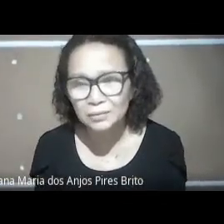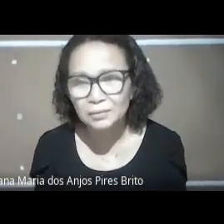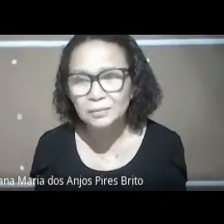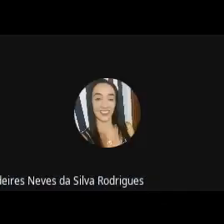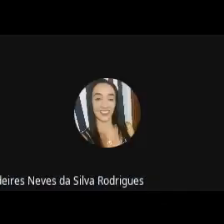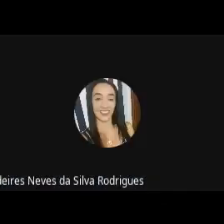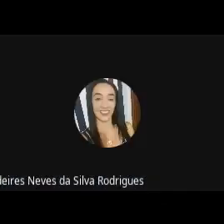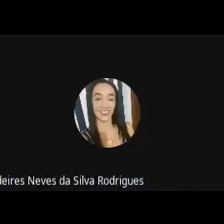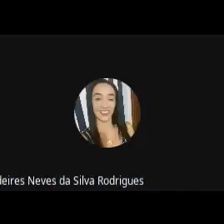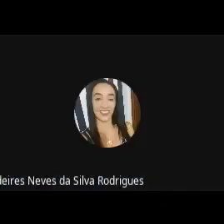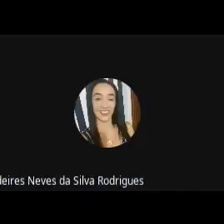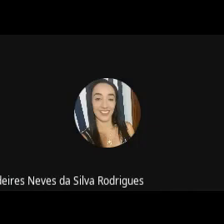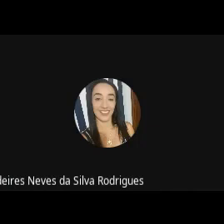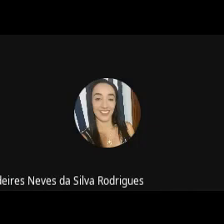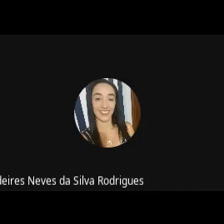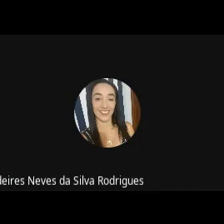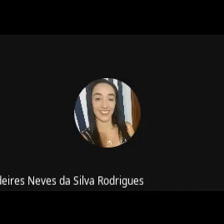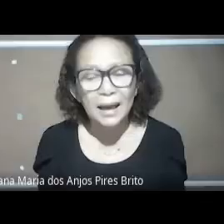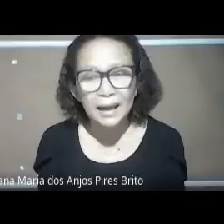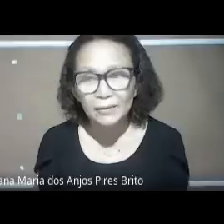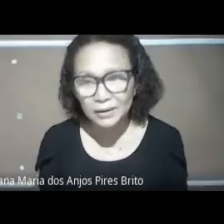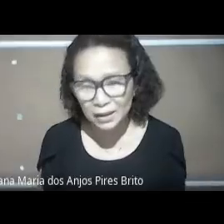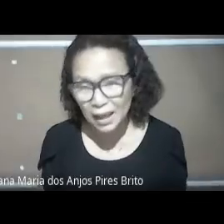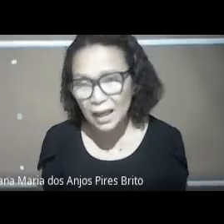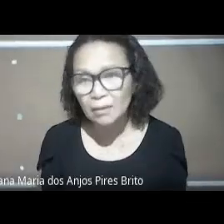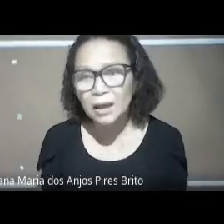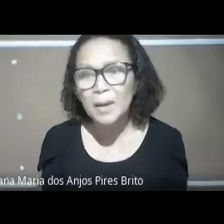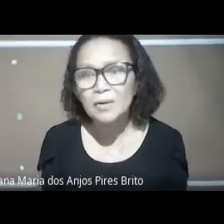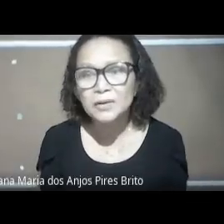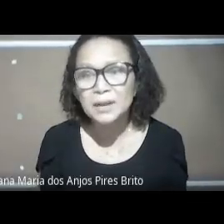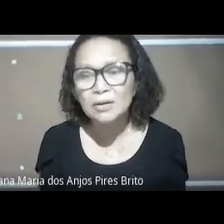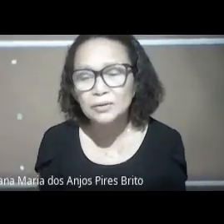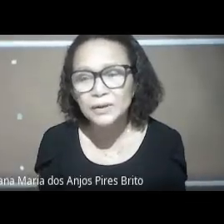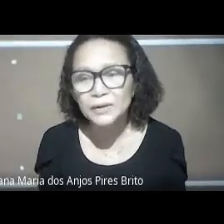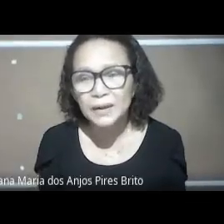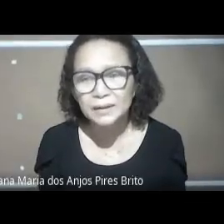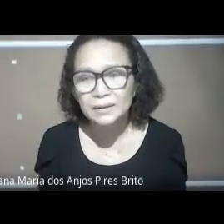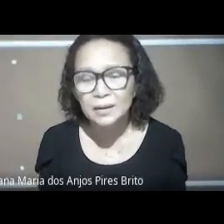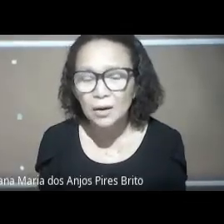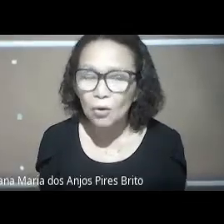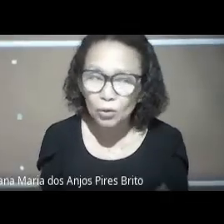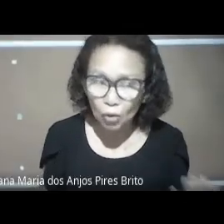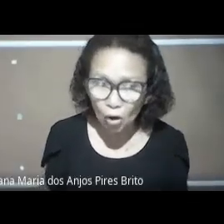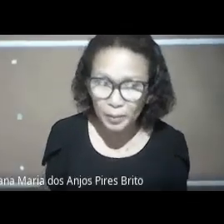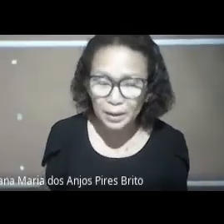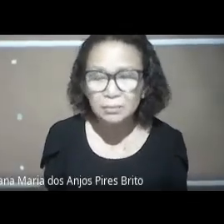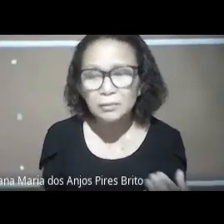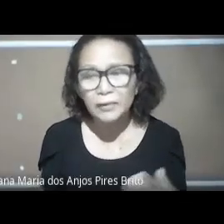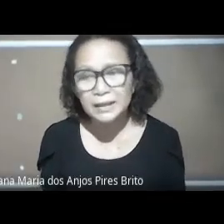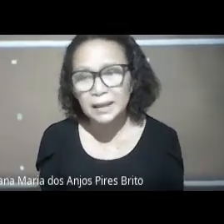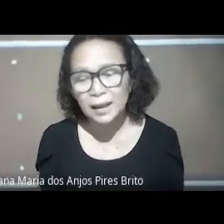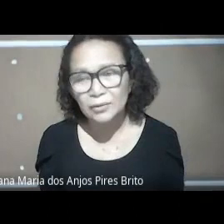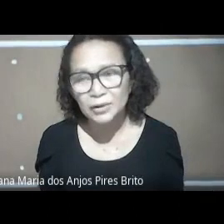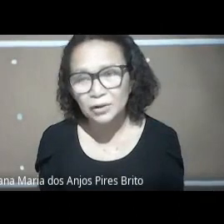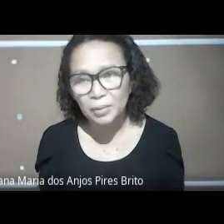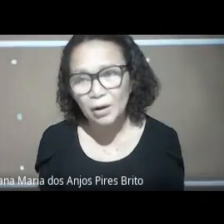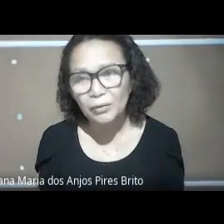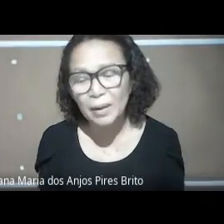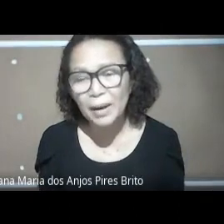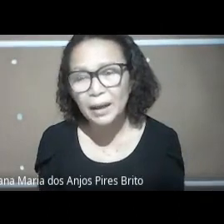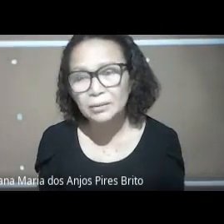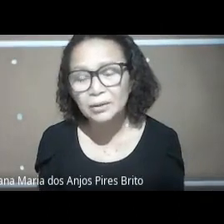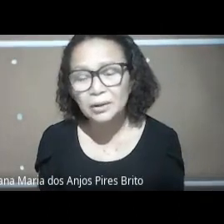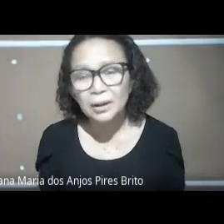Entendeste? Aham. E aí vocês terão também um sinal de vocês. O nome vai ser traduzido